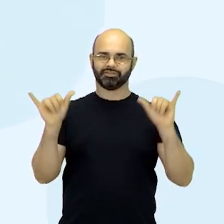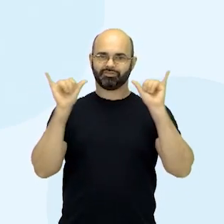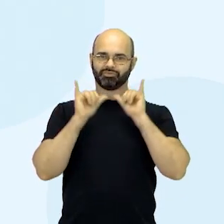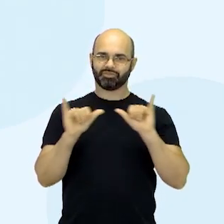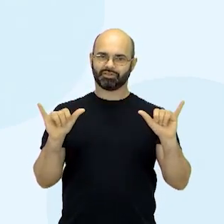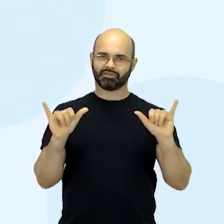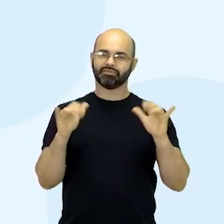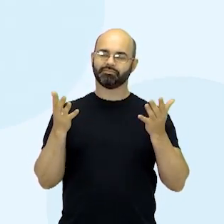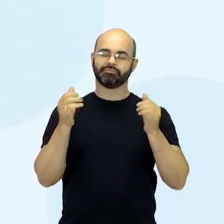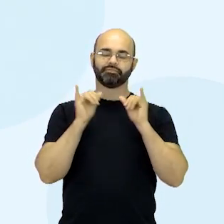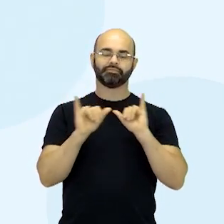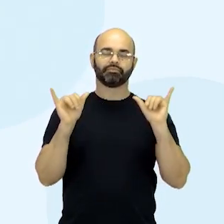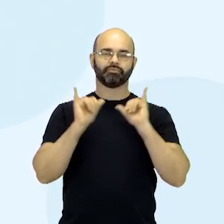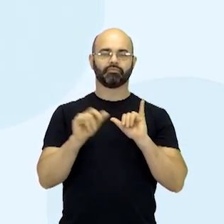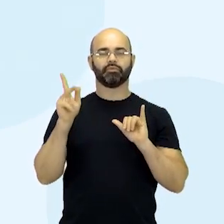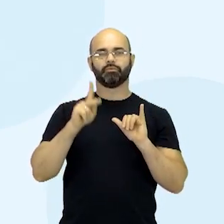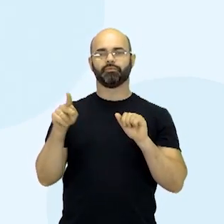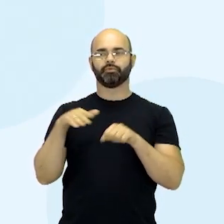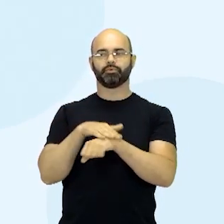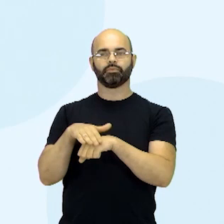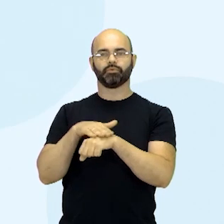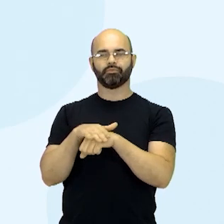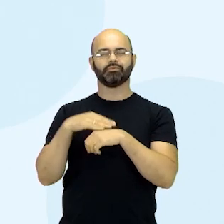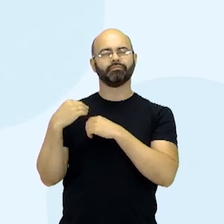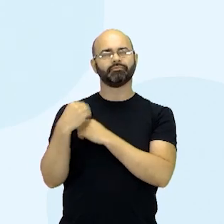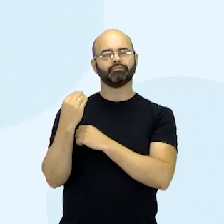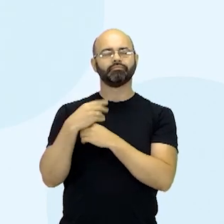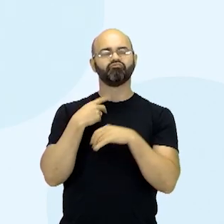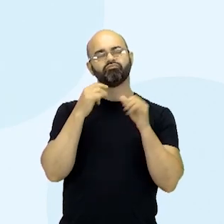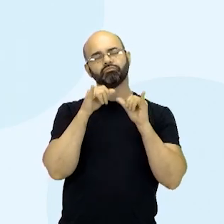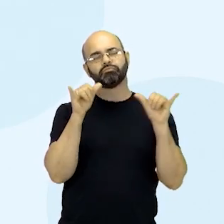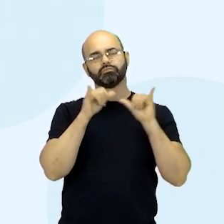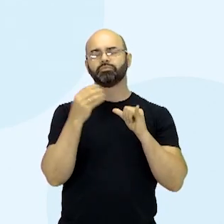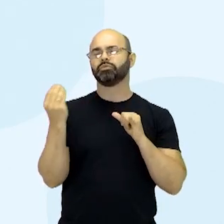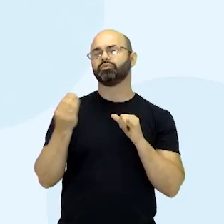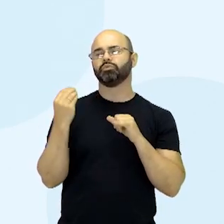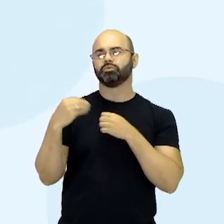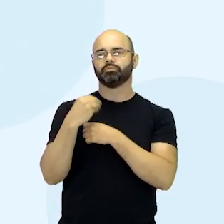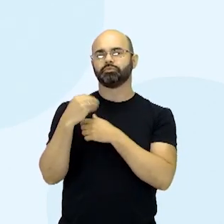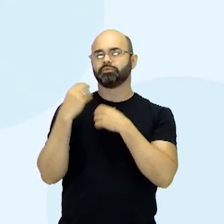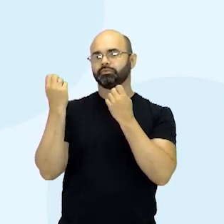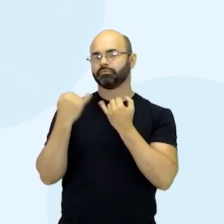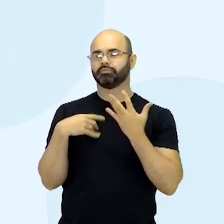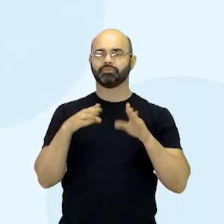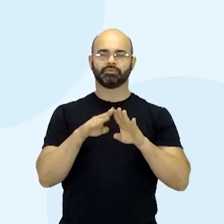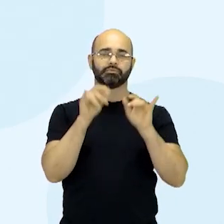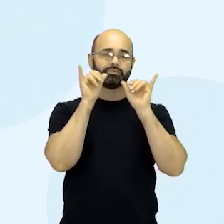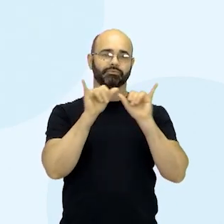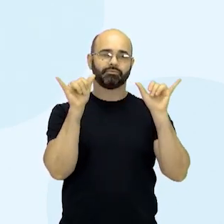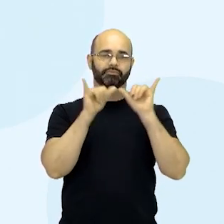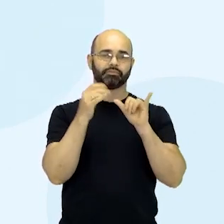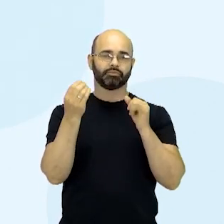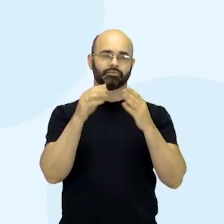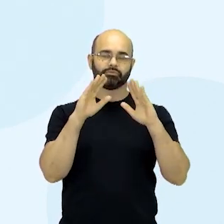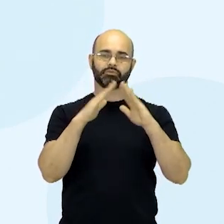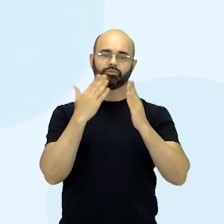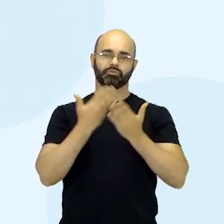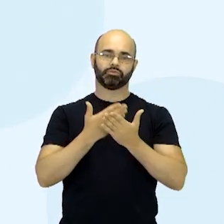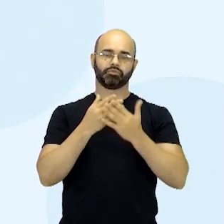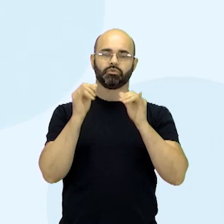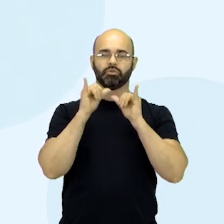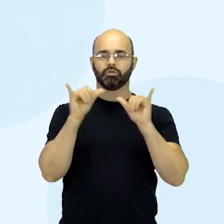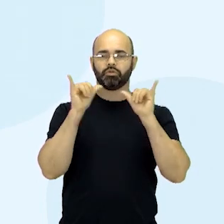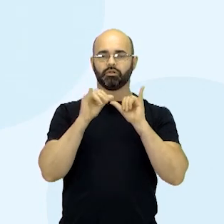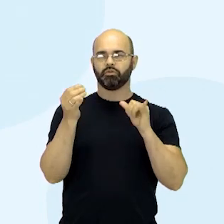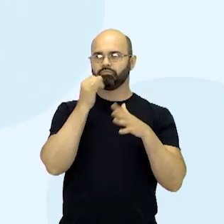para tanto, fale com o seu professor, pede orientação para ele, crie na sua escola um meio de divulgar essa produção